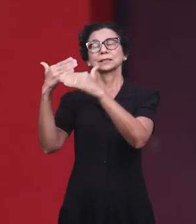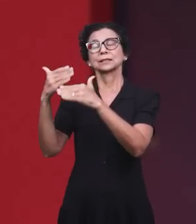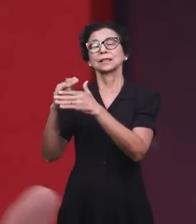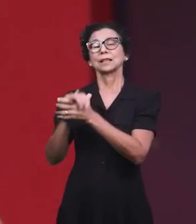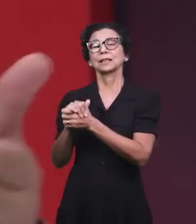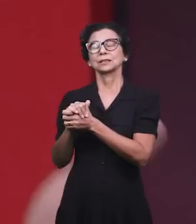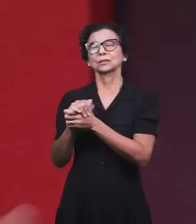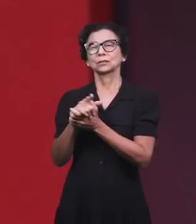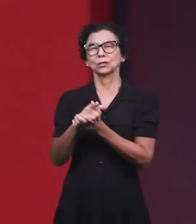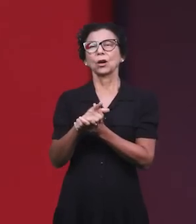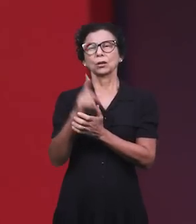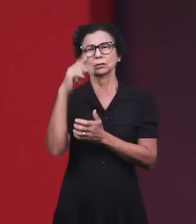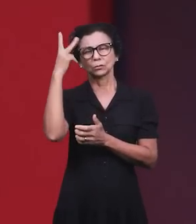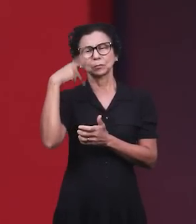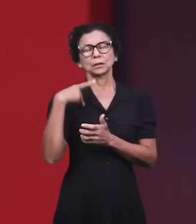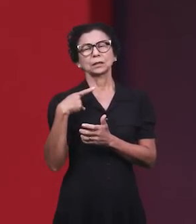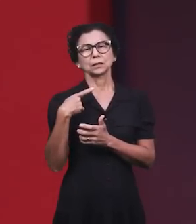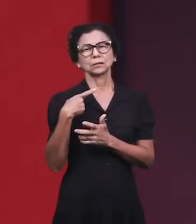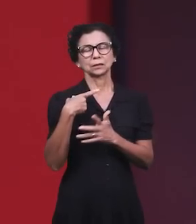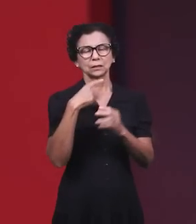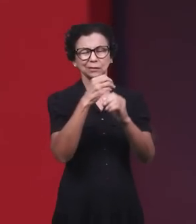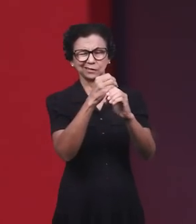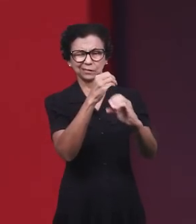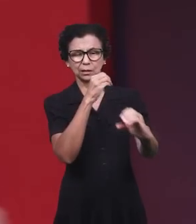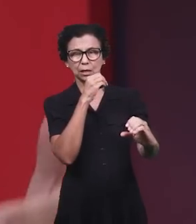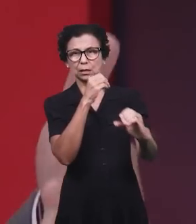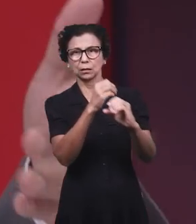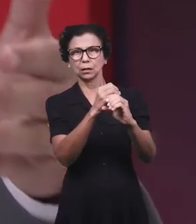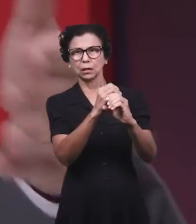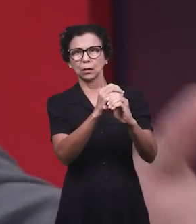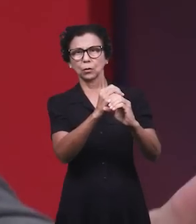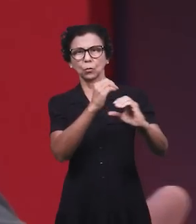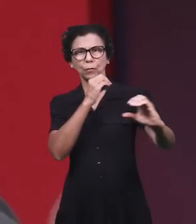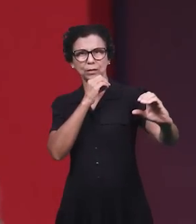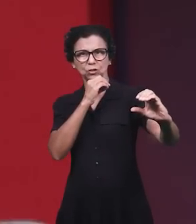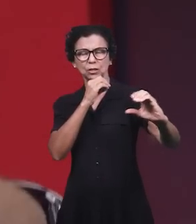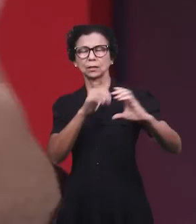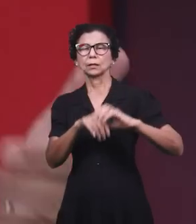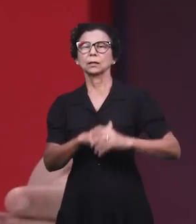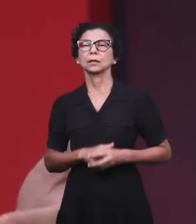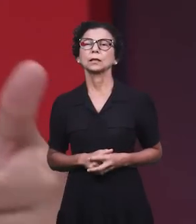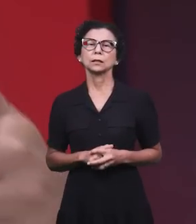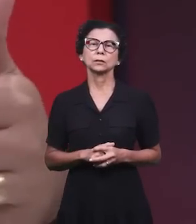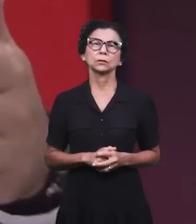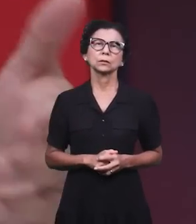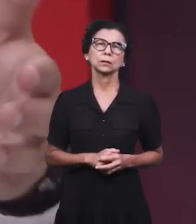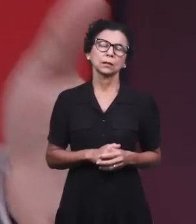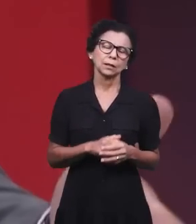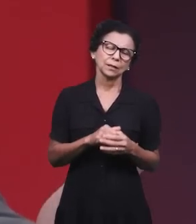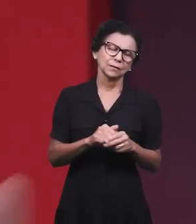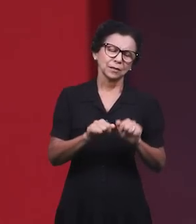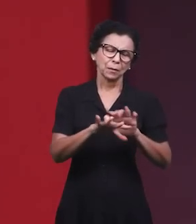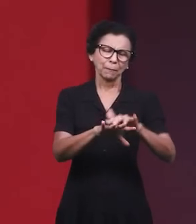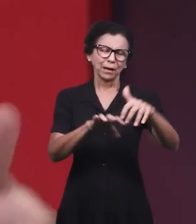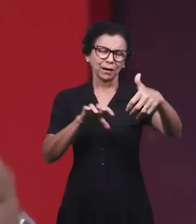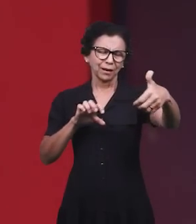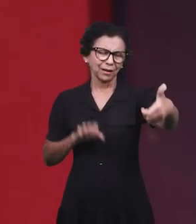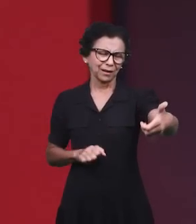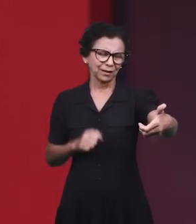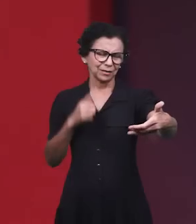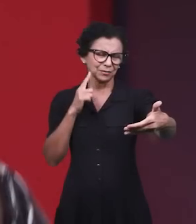como engenheiro, e o engenheiro de obra, ele passa muita parte do tempo, né, desprendido para resolver esses problemas